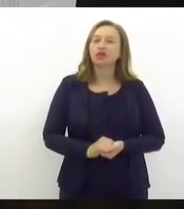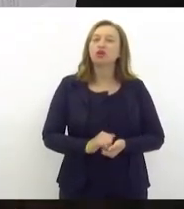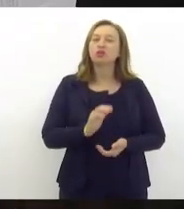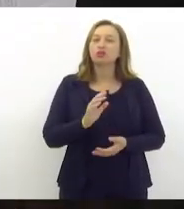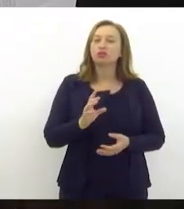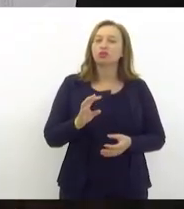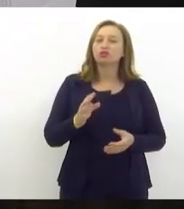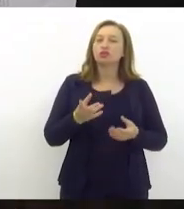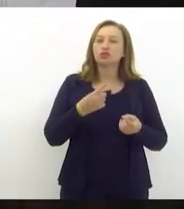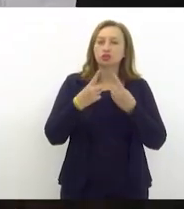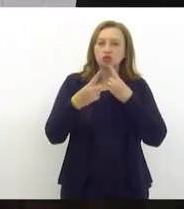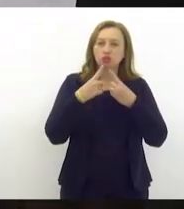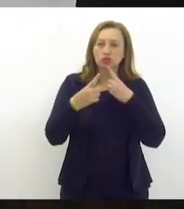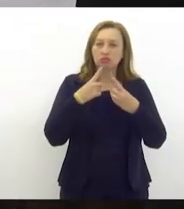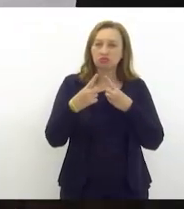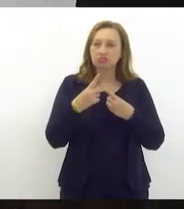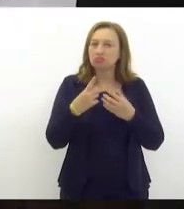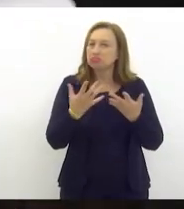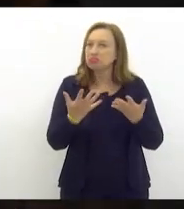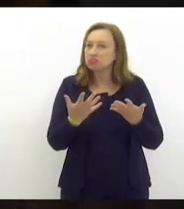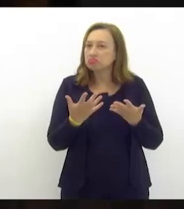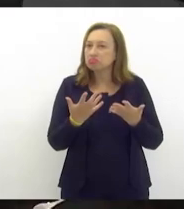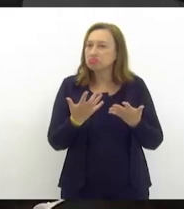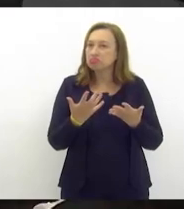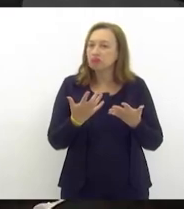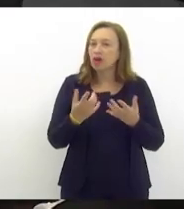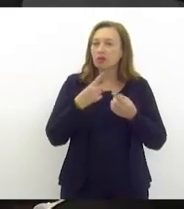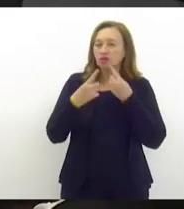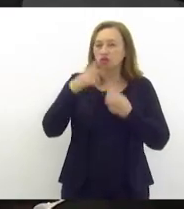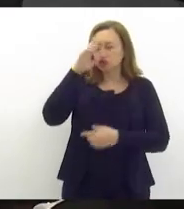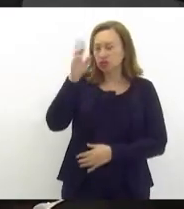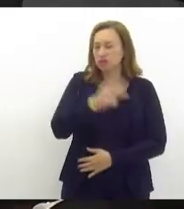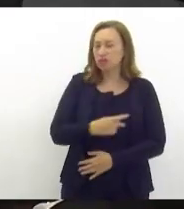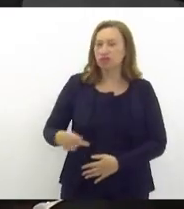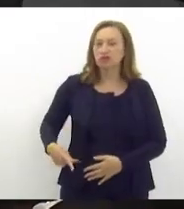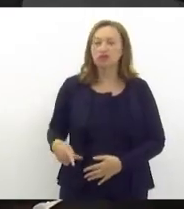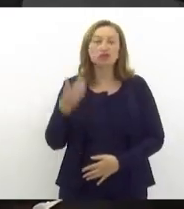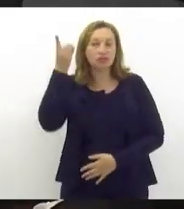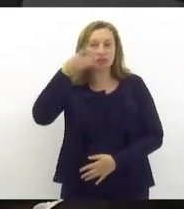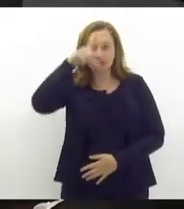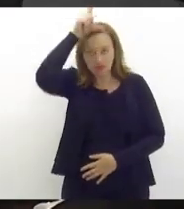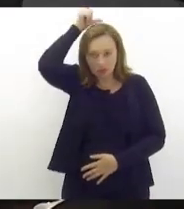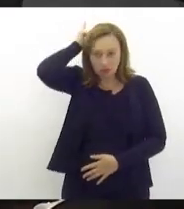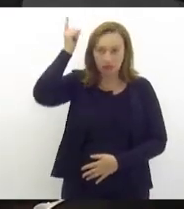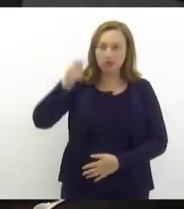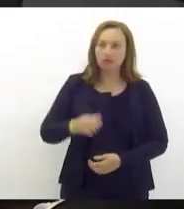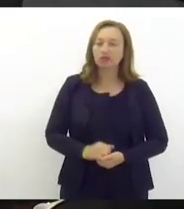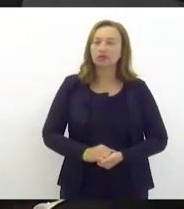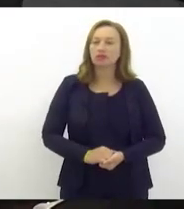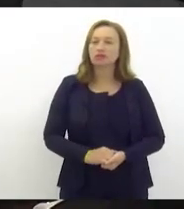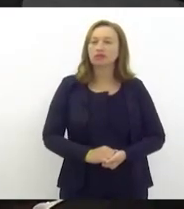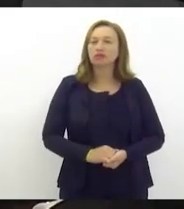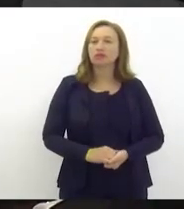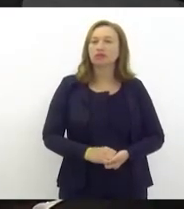pareceres emitidos em discussão. Para discutir, senhor presidente. Para discutir, deputado Luiz Paulo.